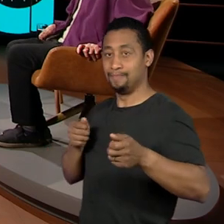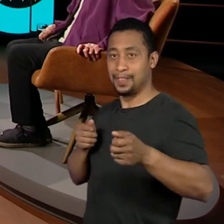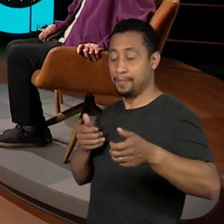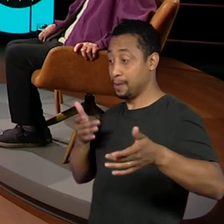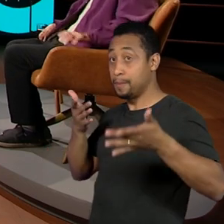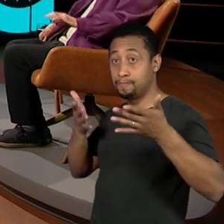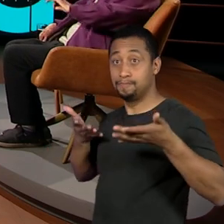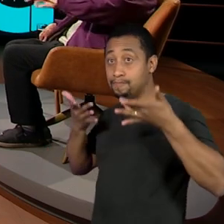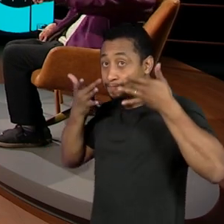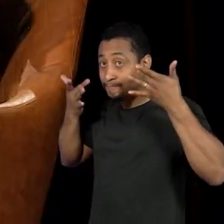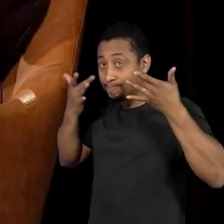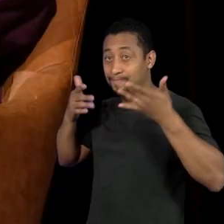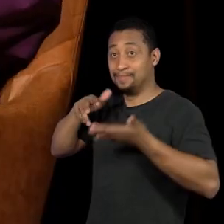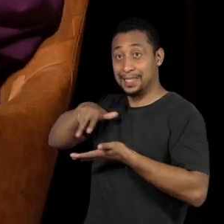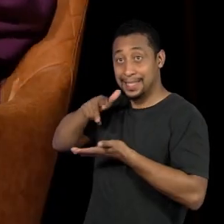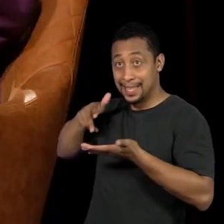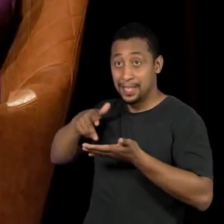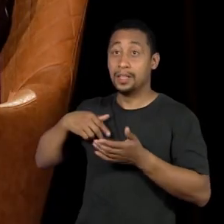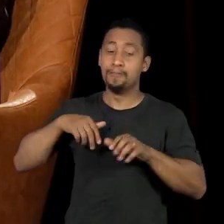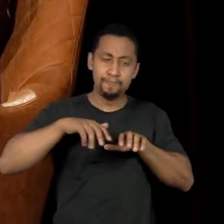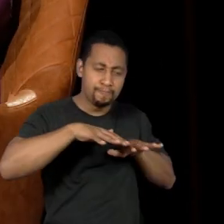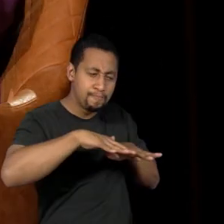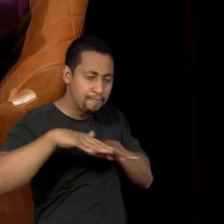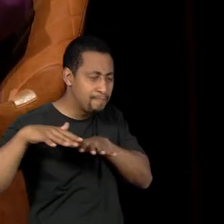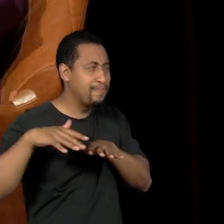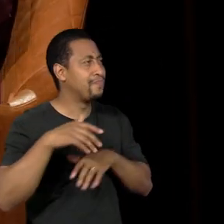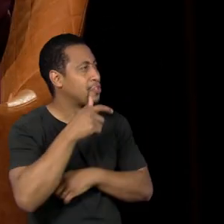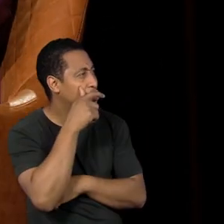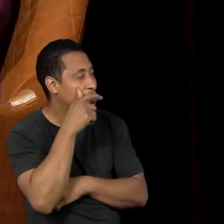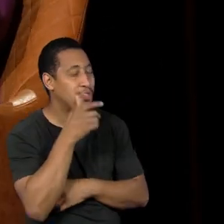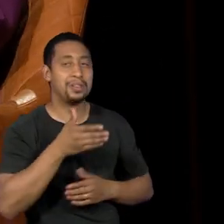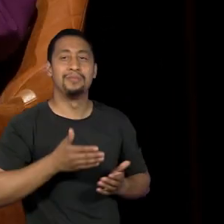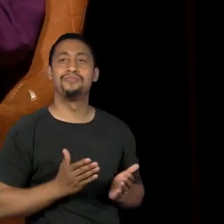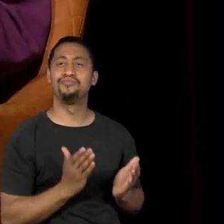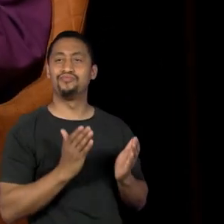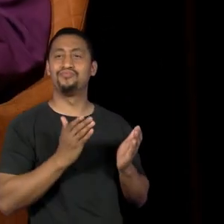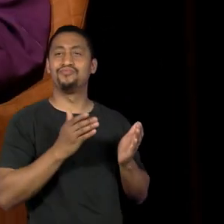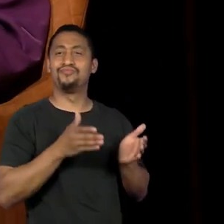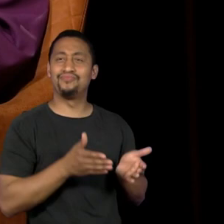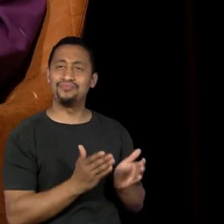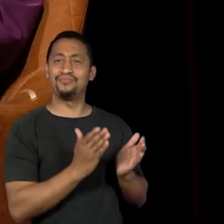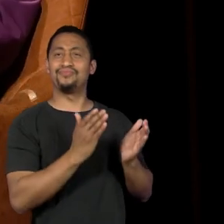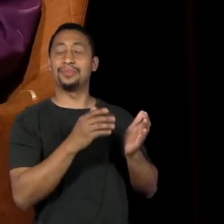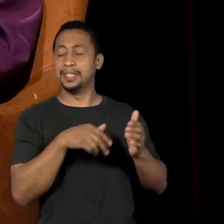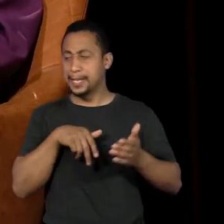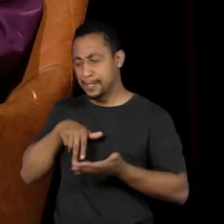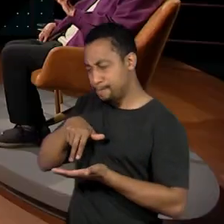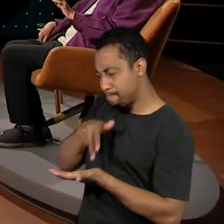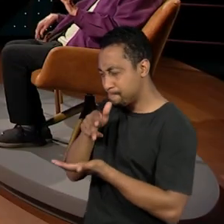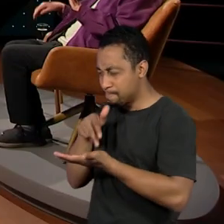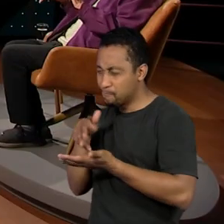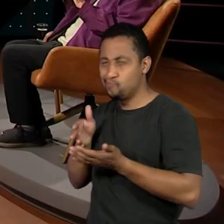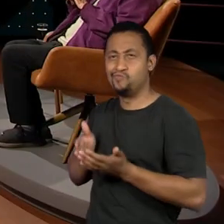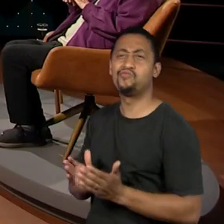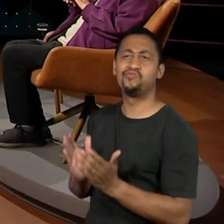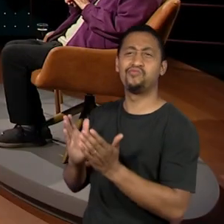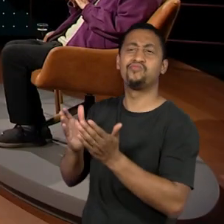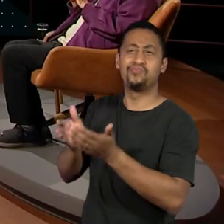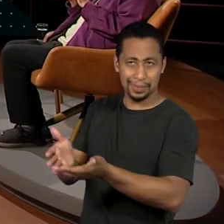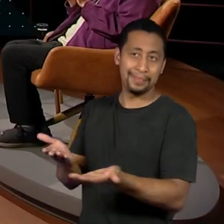pobreza, abaixo da pobreza, de pobre, gente arrastando pelo chão, aleijado e tudo, e